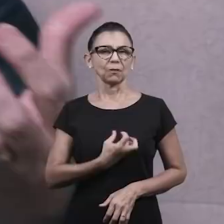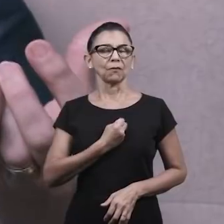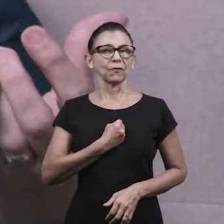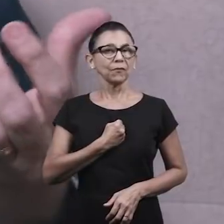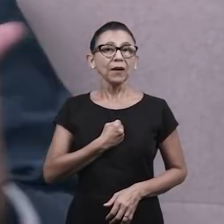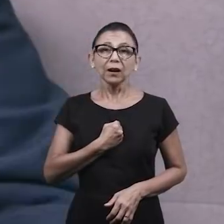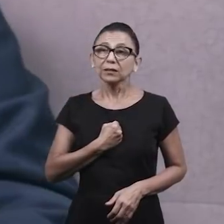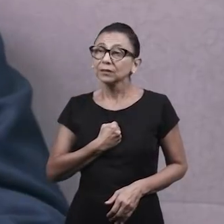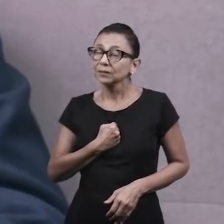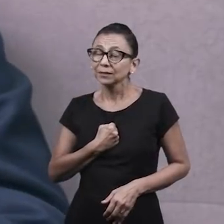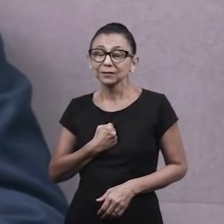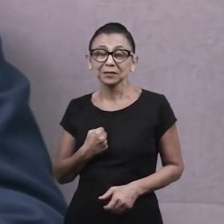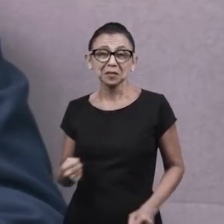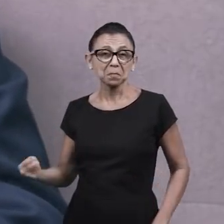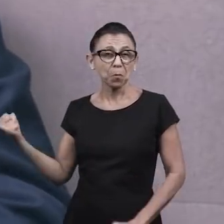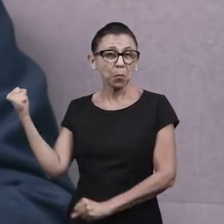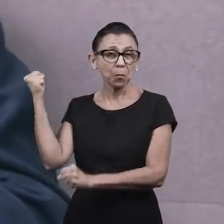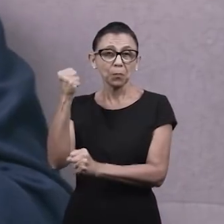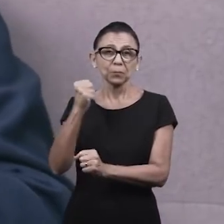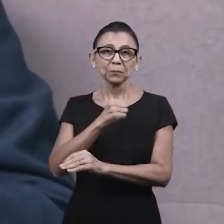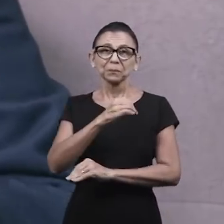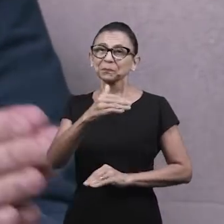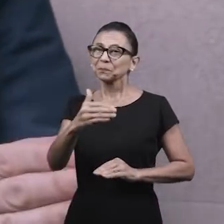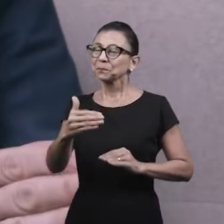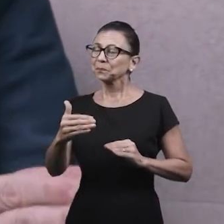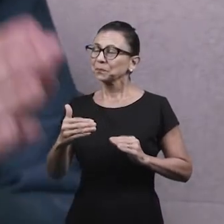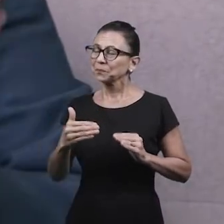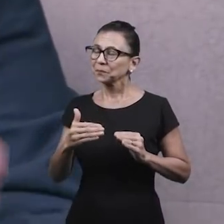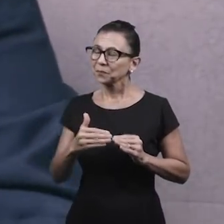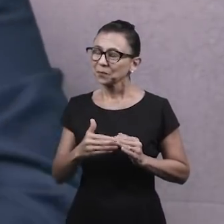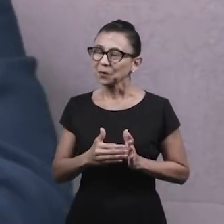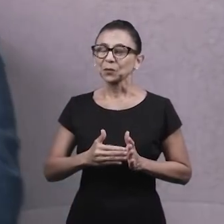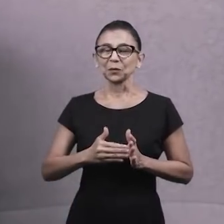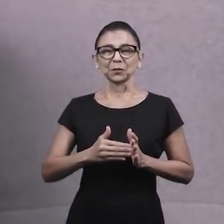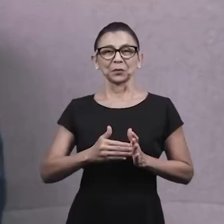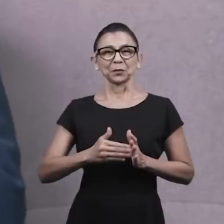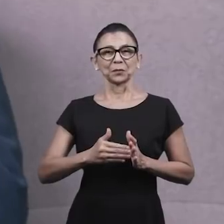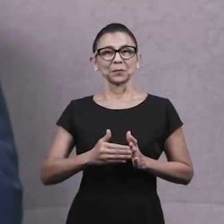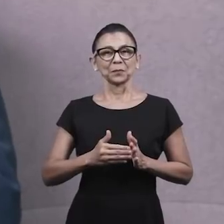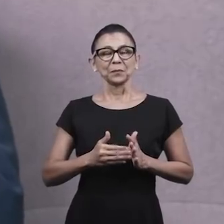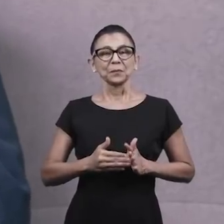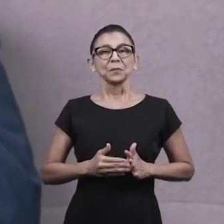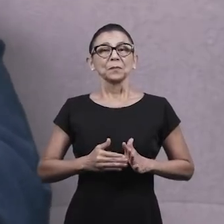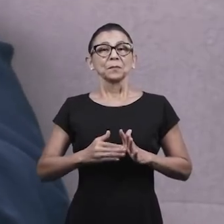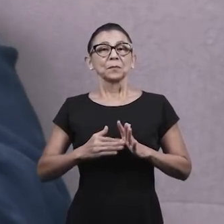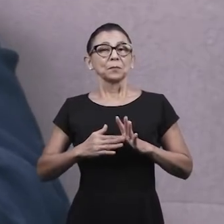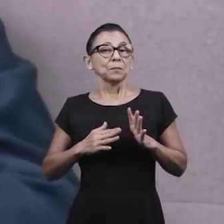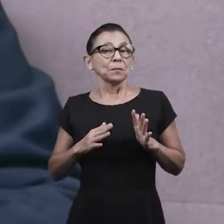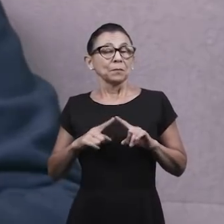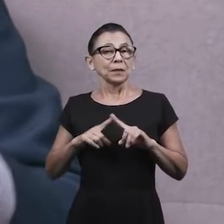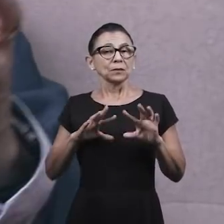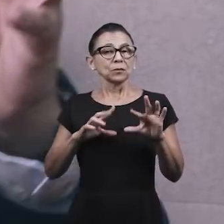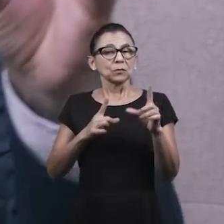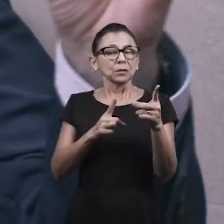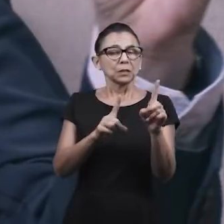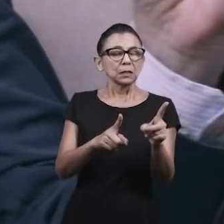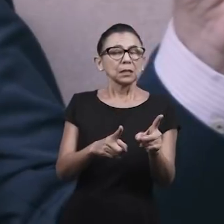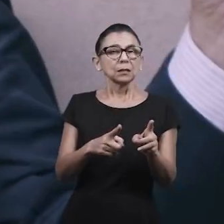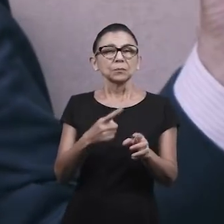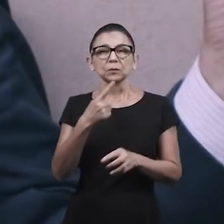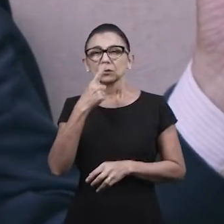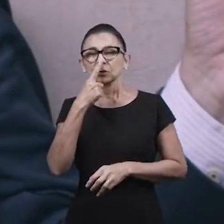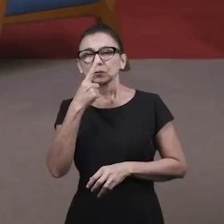Até porque Jesus já tinha exposto que ele, mesmo como homem, ele estava ali